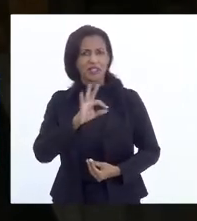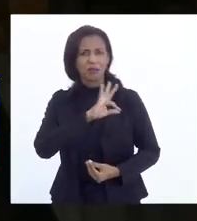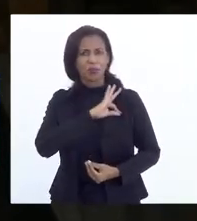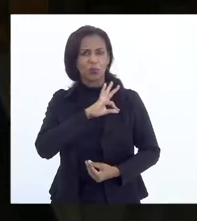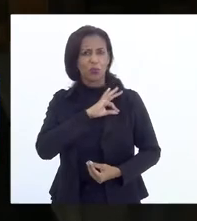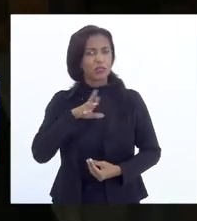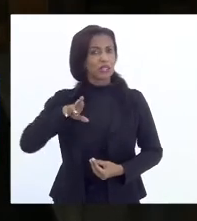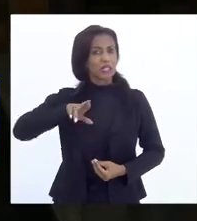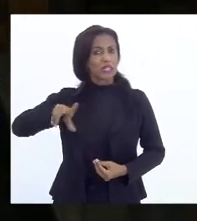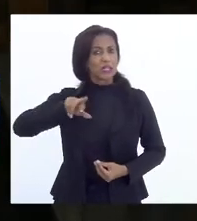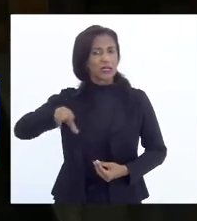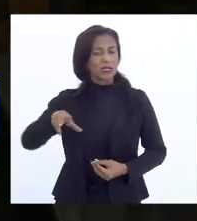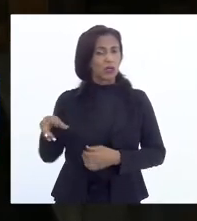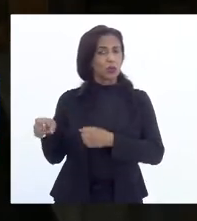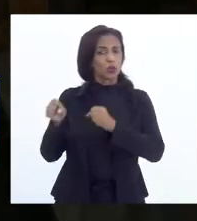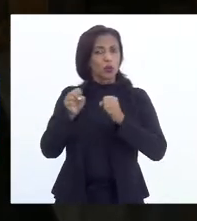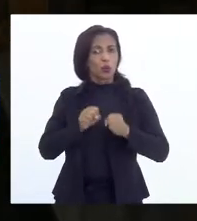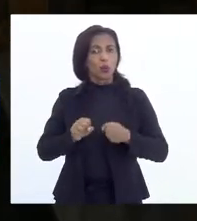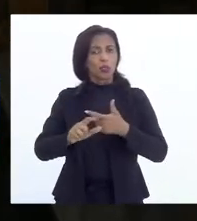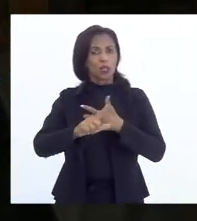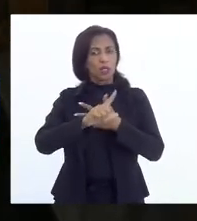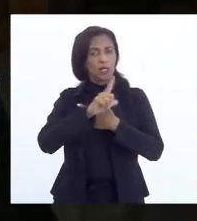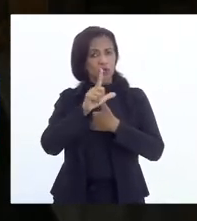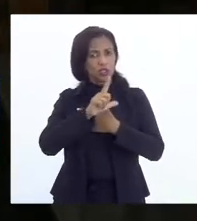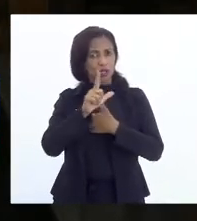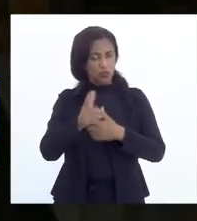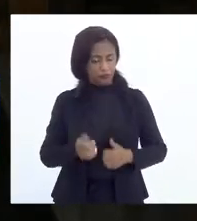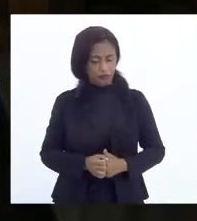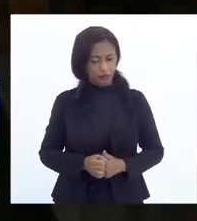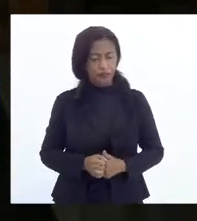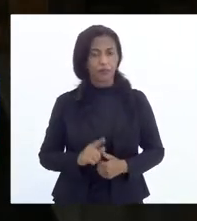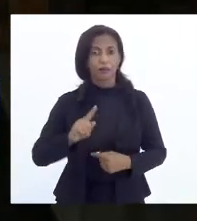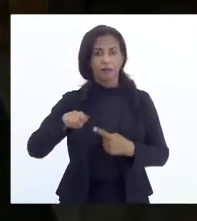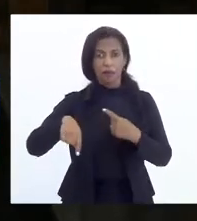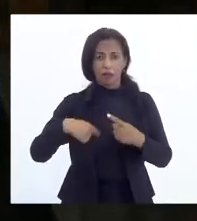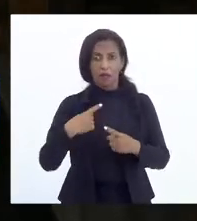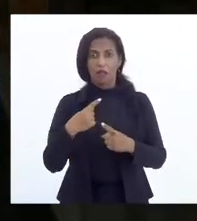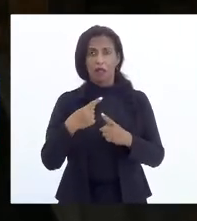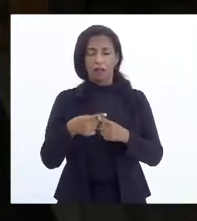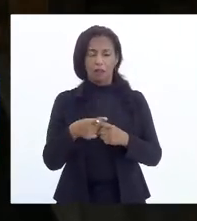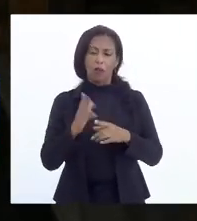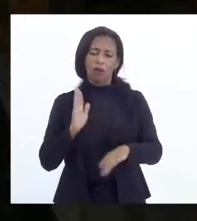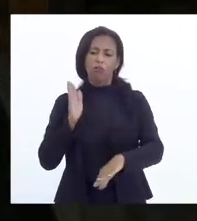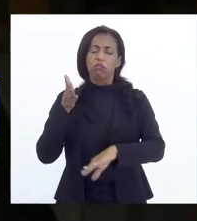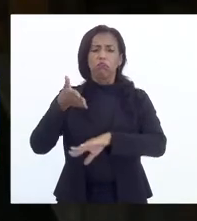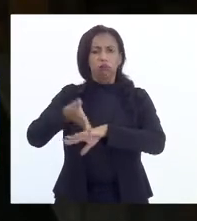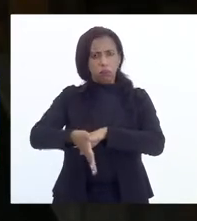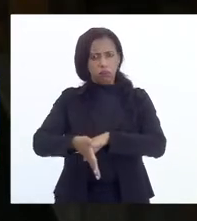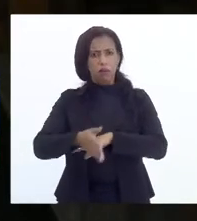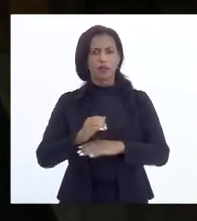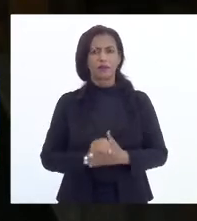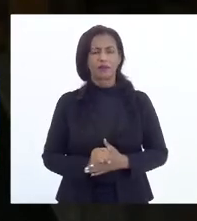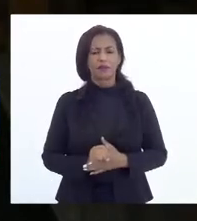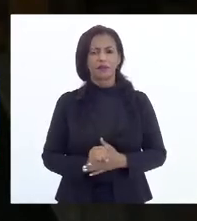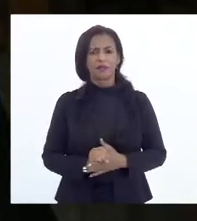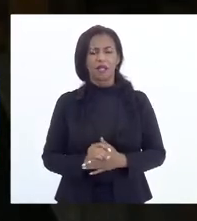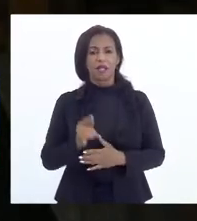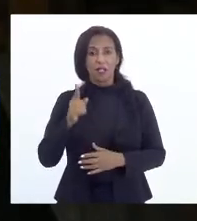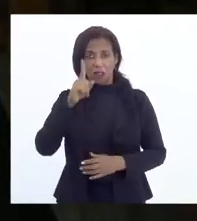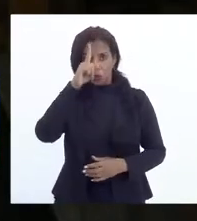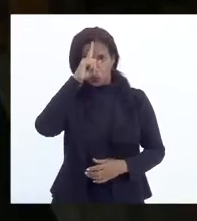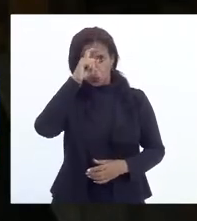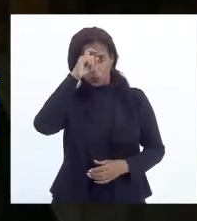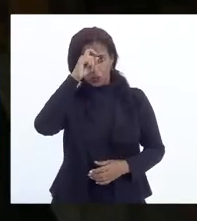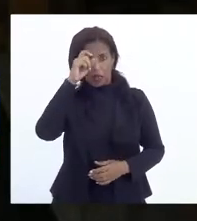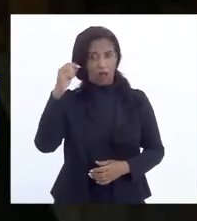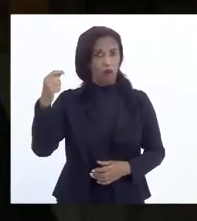e não uma visita do Poder Legislativo. Depois, entraram nas dependências de um hospital